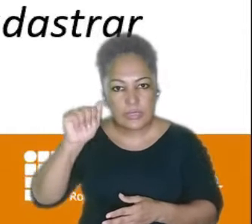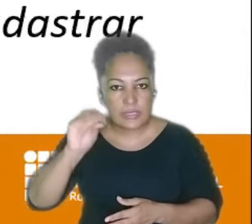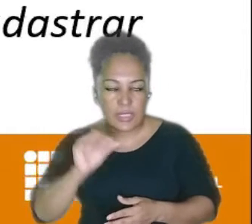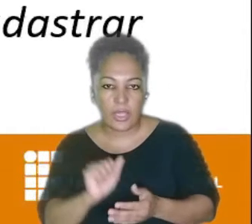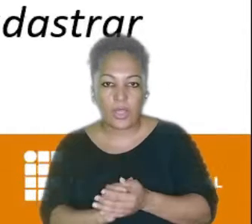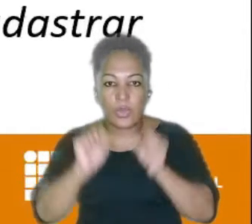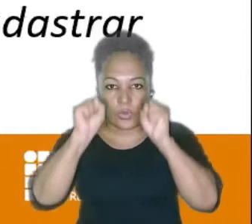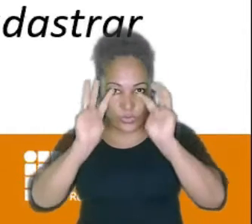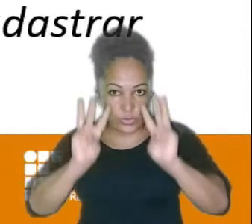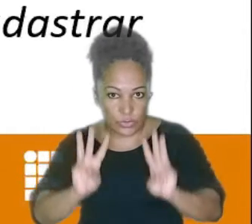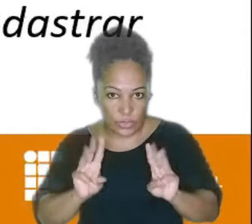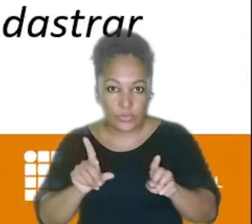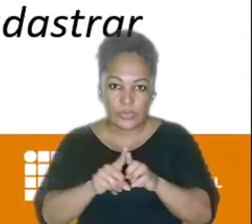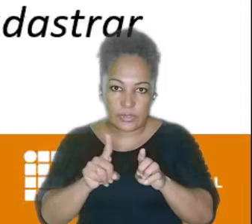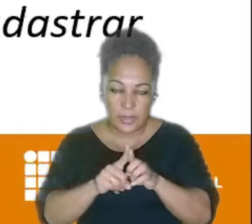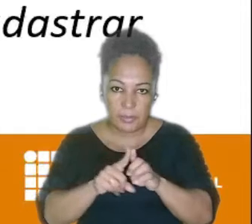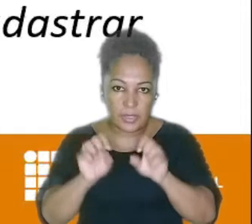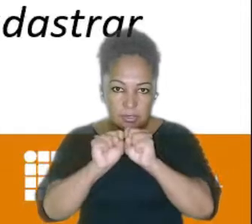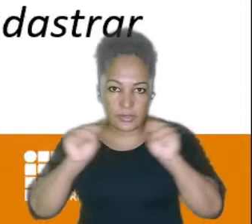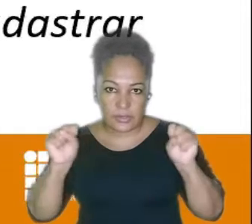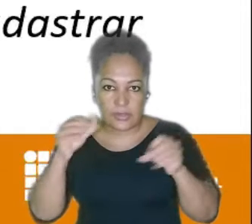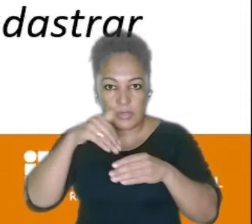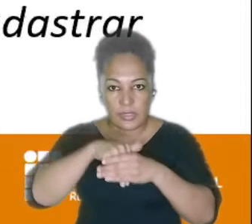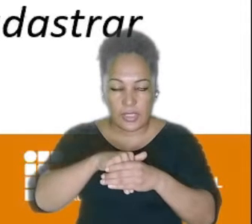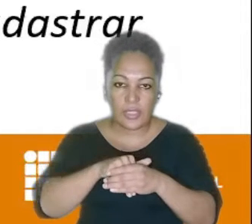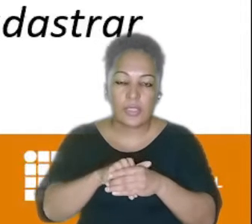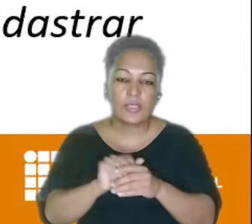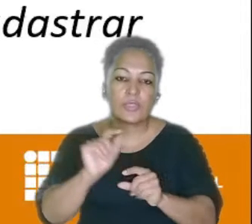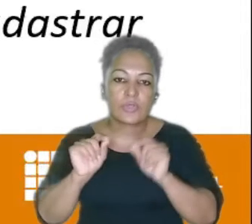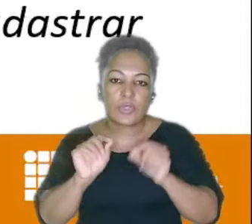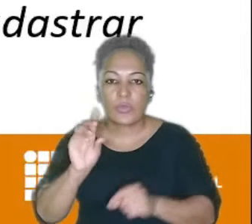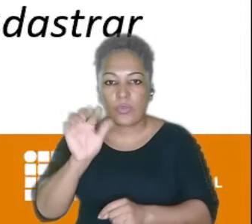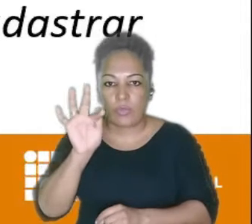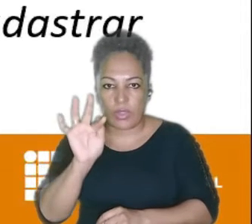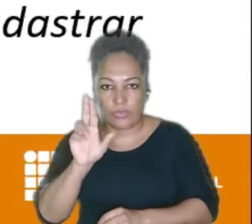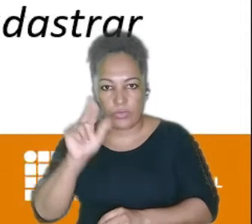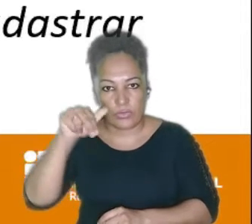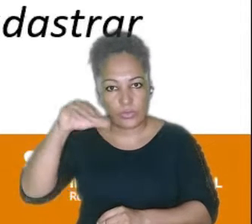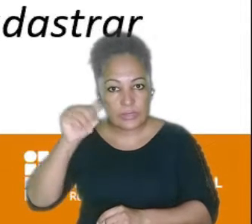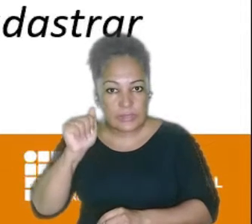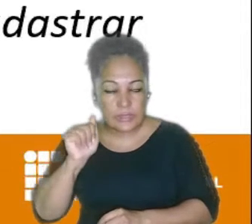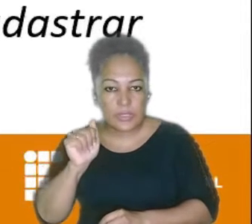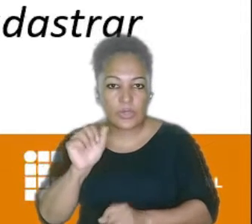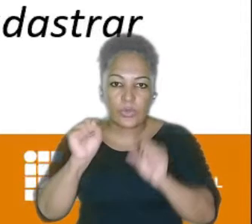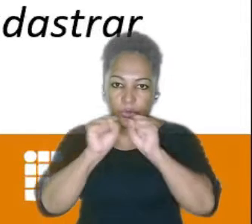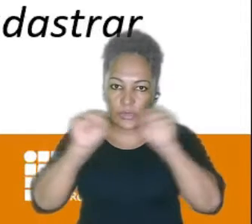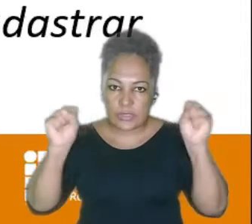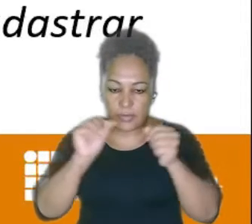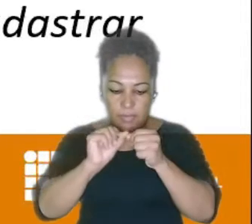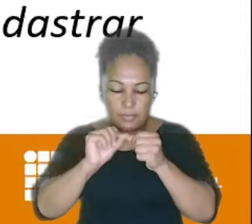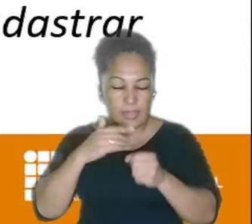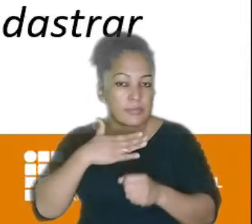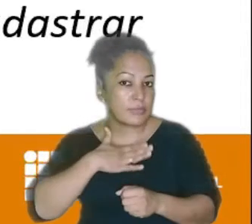né? O requisito de software é uma funcionalidade do sistema, ou seja, ele é uma função, é algo que o sistema faz para